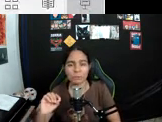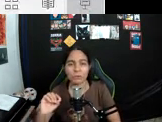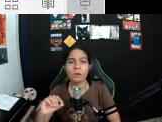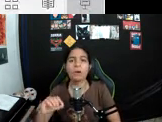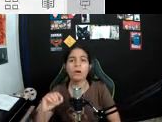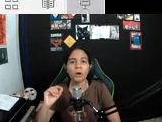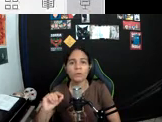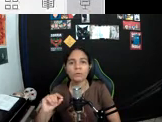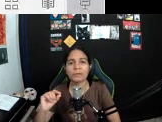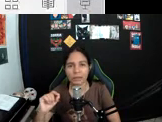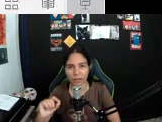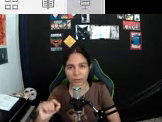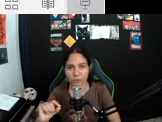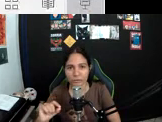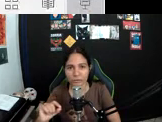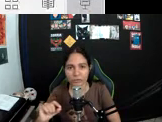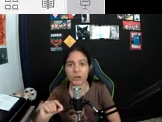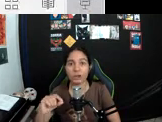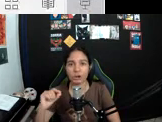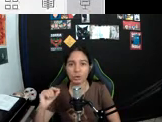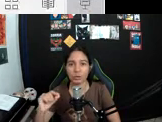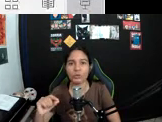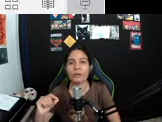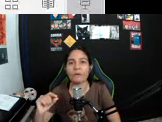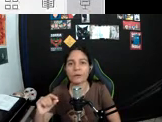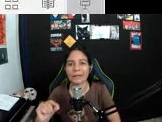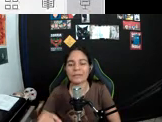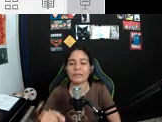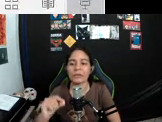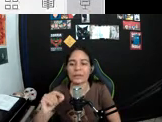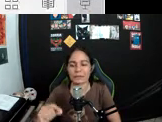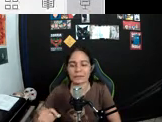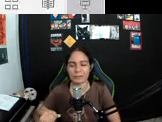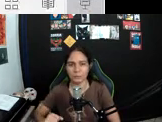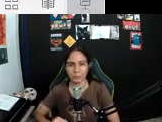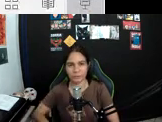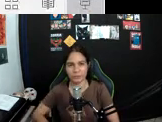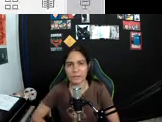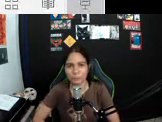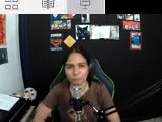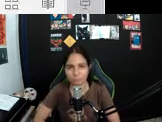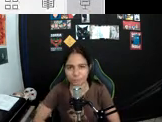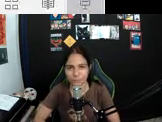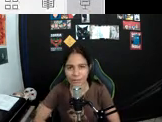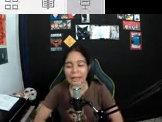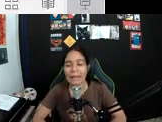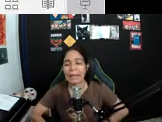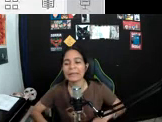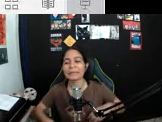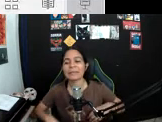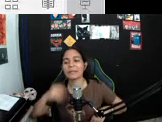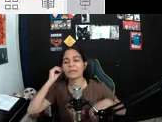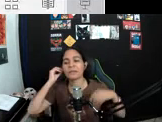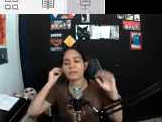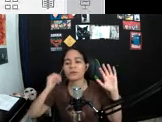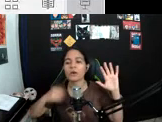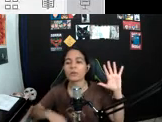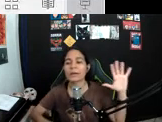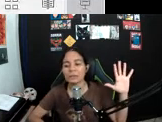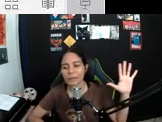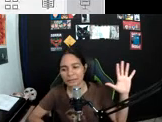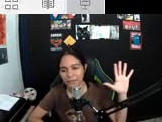no mínimo, 11 anos de estudo e formação e capacitação profissional. Aí tem